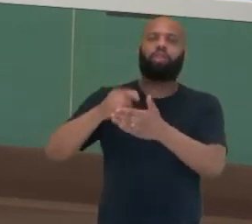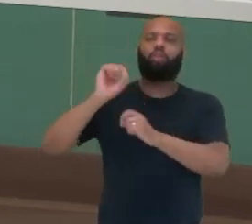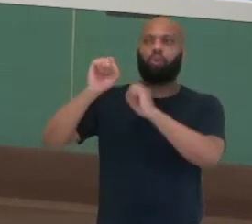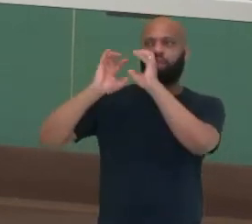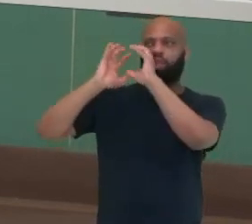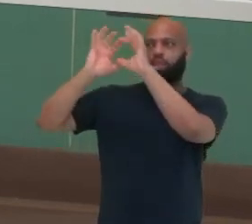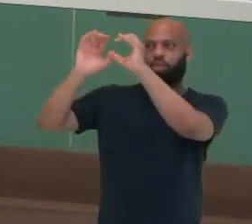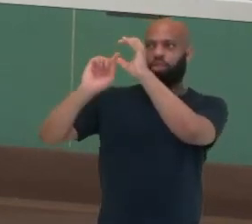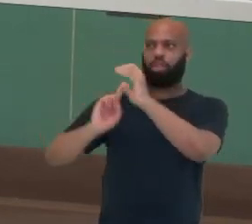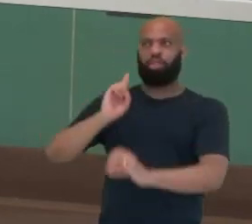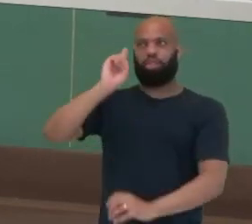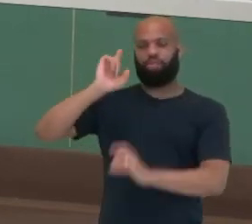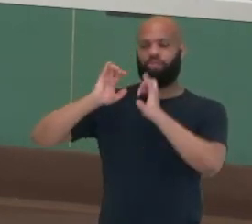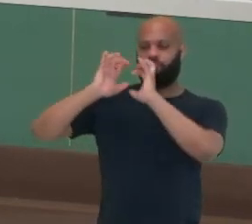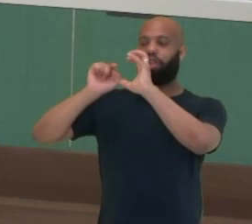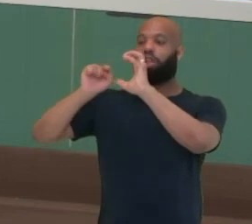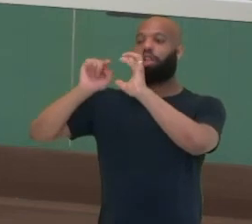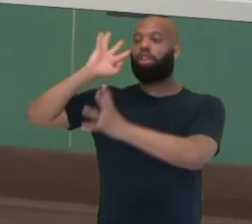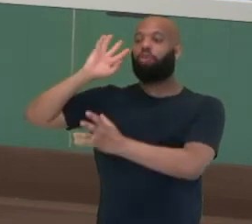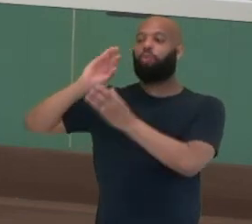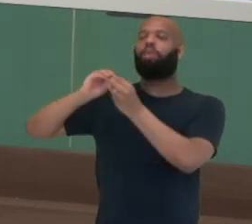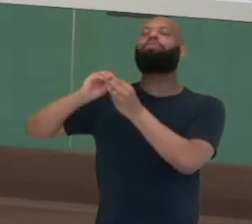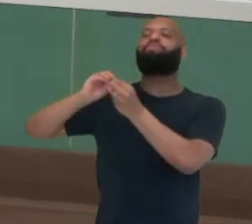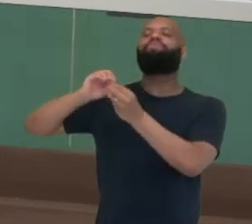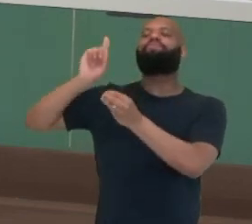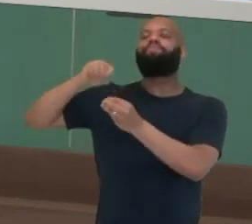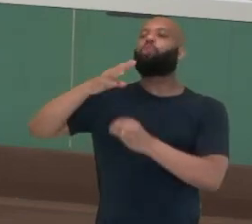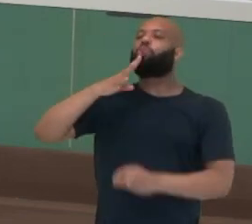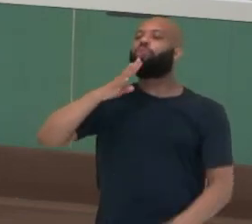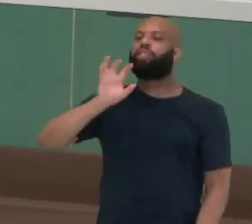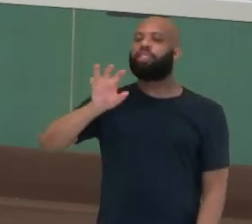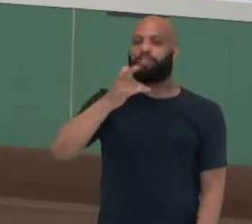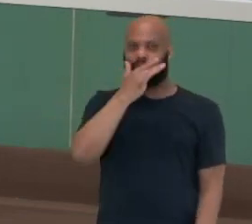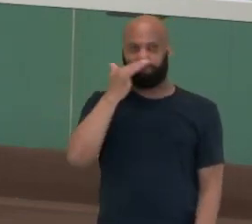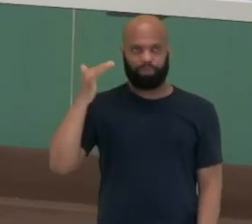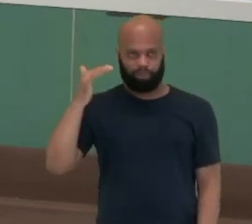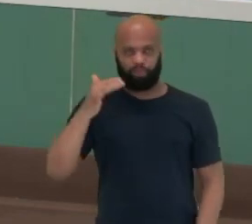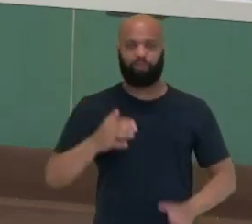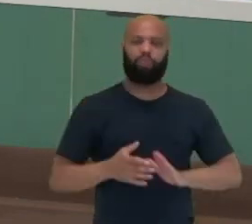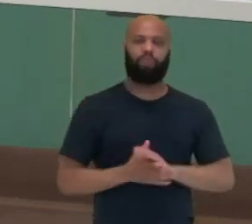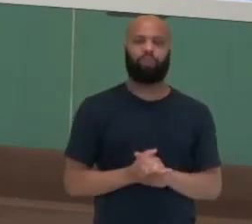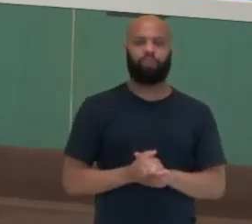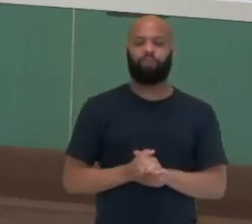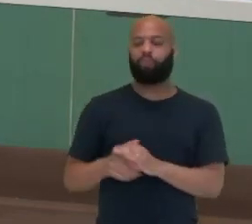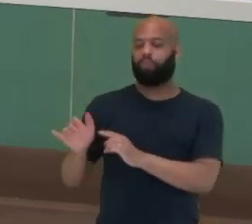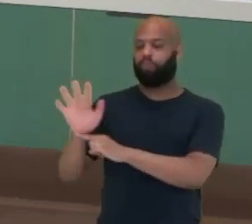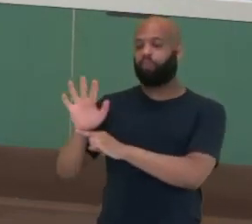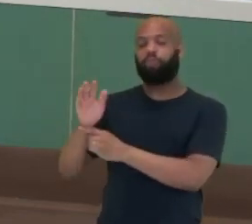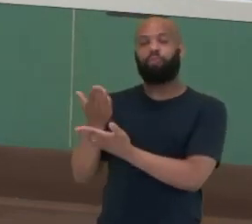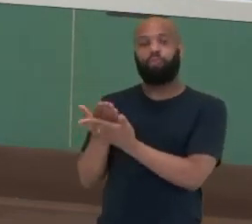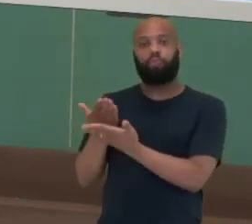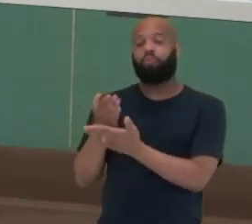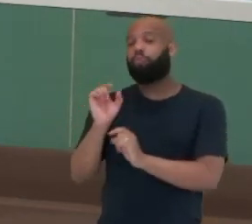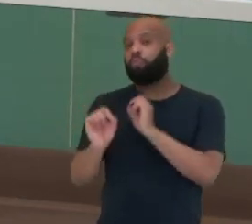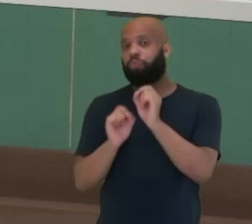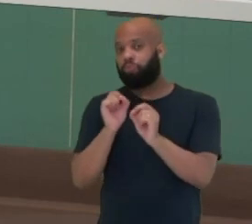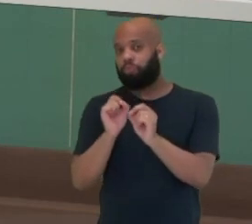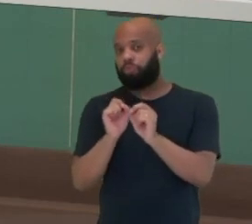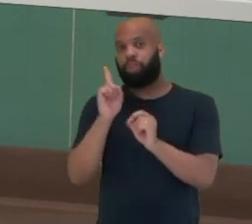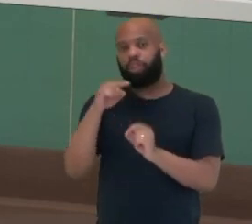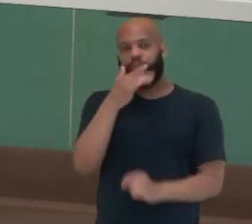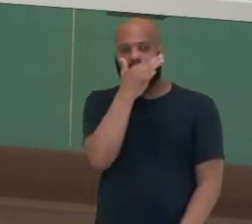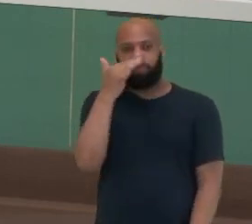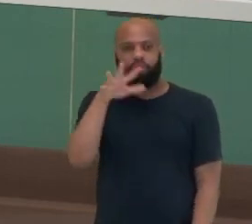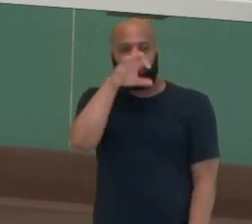essa informação no cérebro e nós reconhecermos esse cheiro. Nessa aula, nós falamos então sobre o